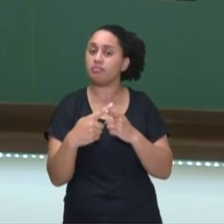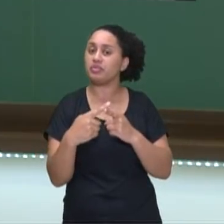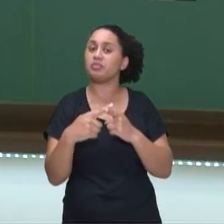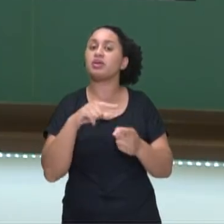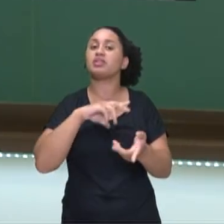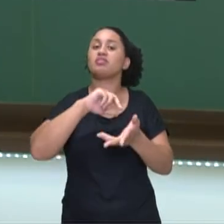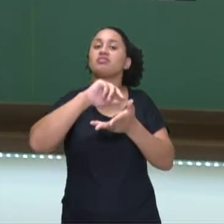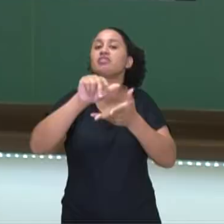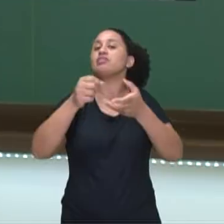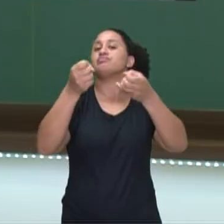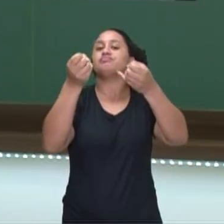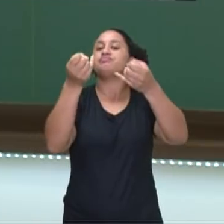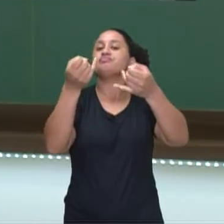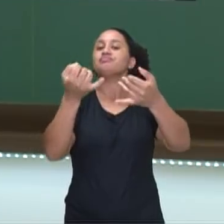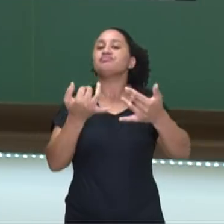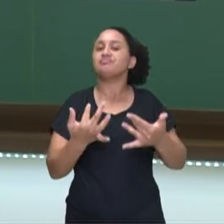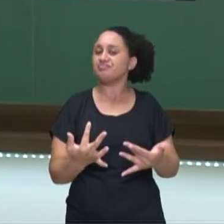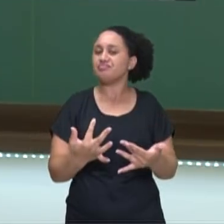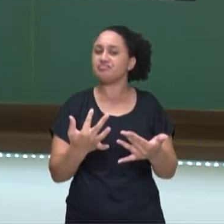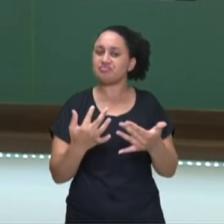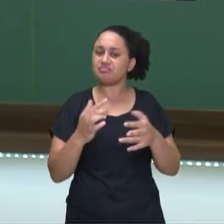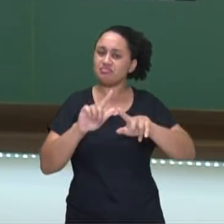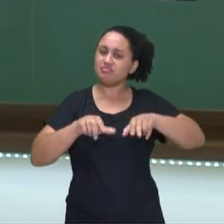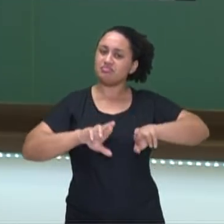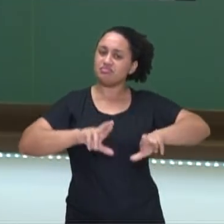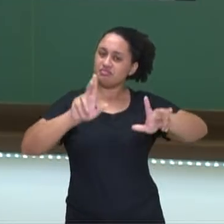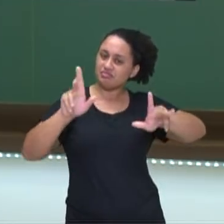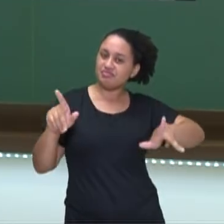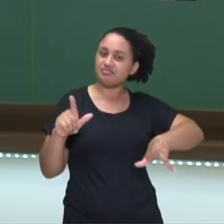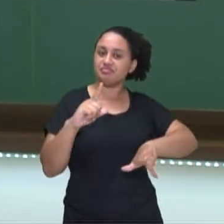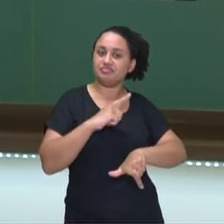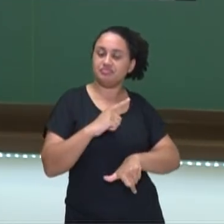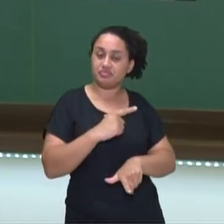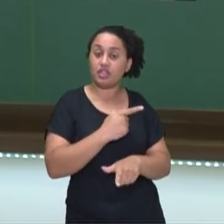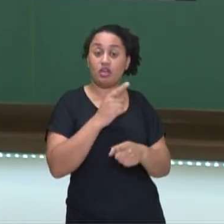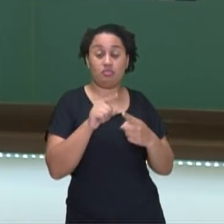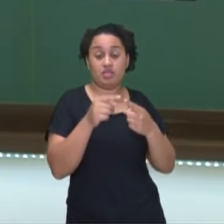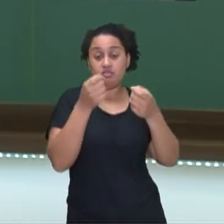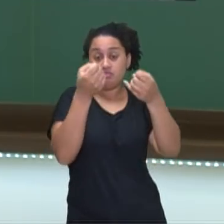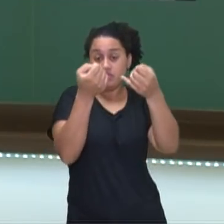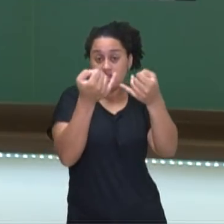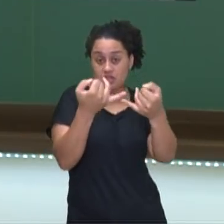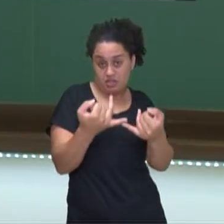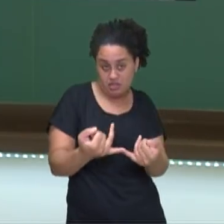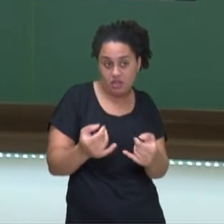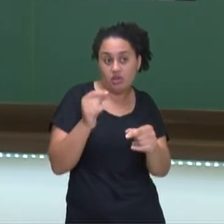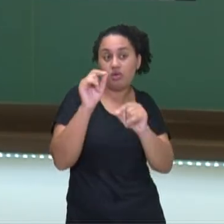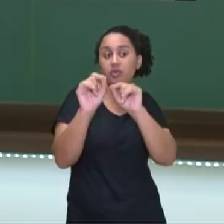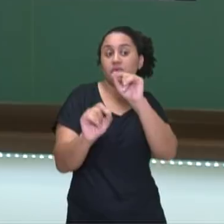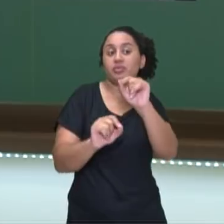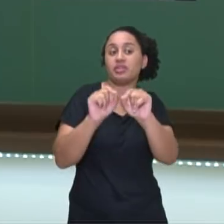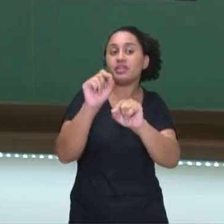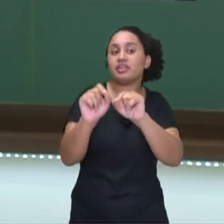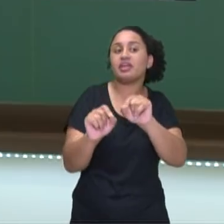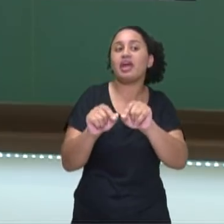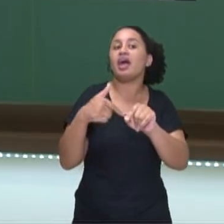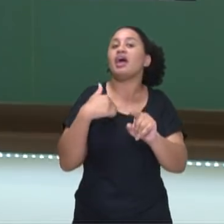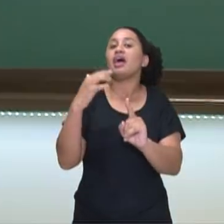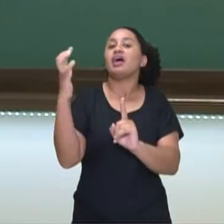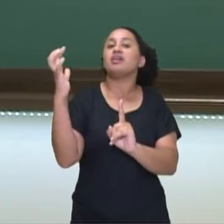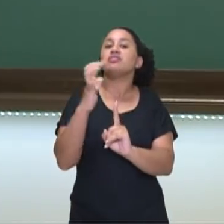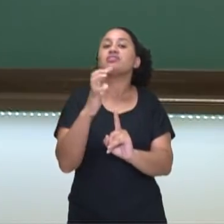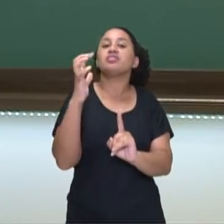muitas explicações para essas diferenças. Uma delas, parte da explicação, é a